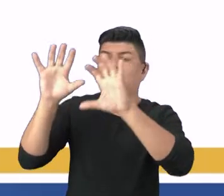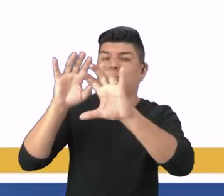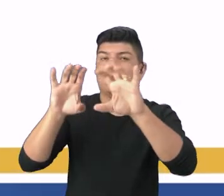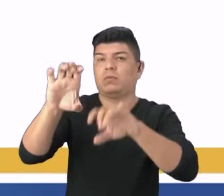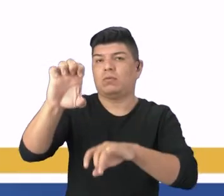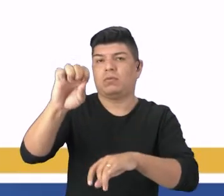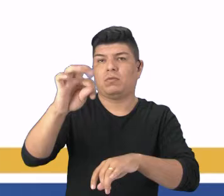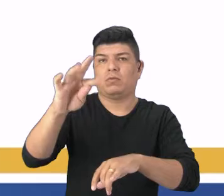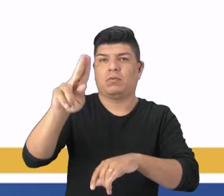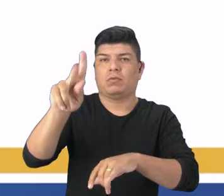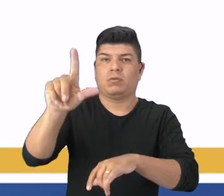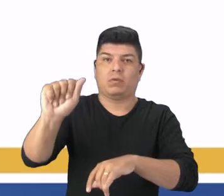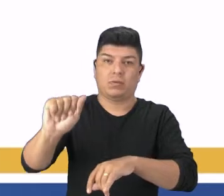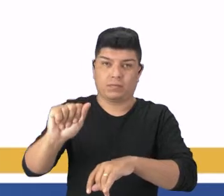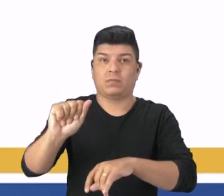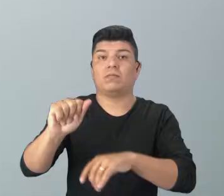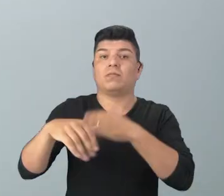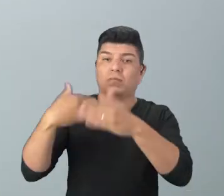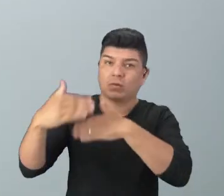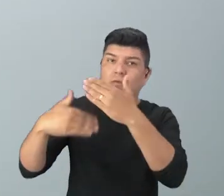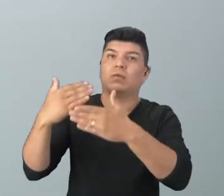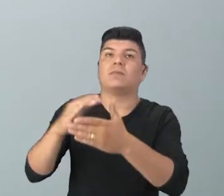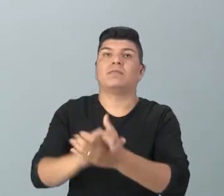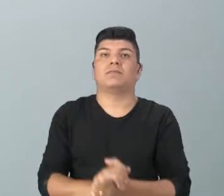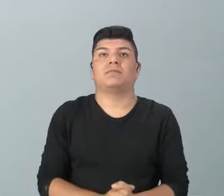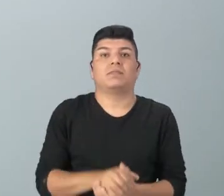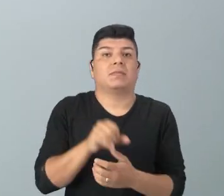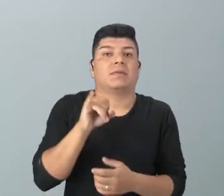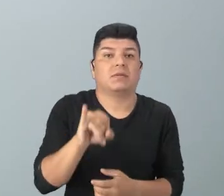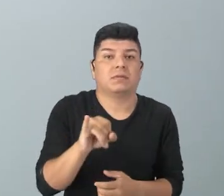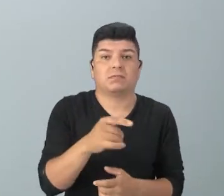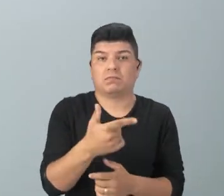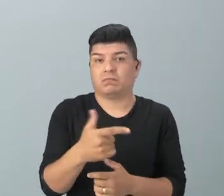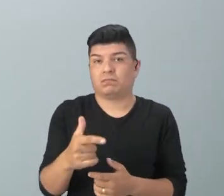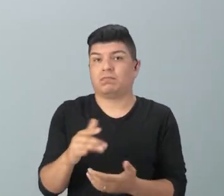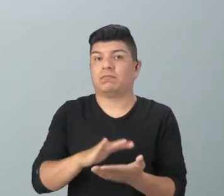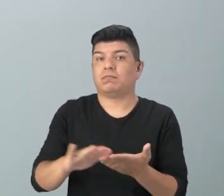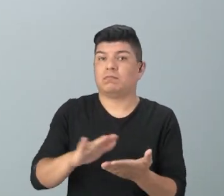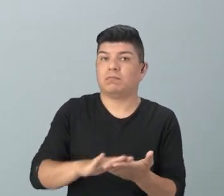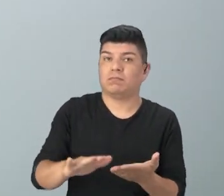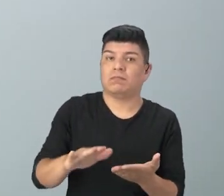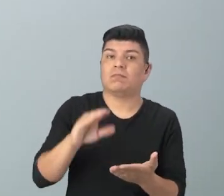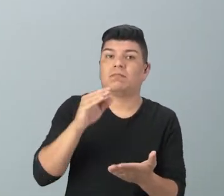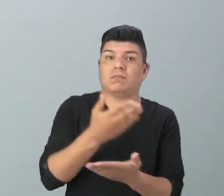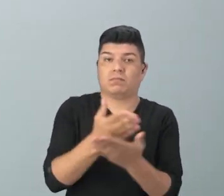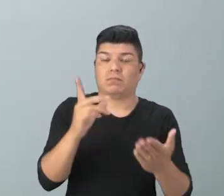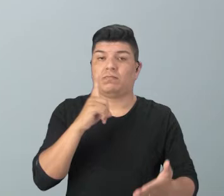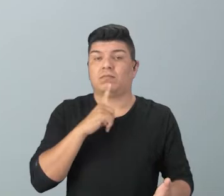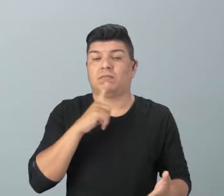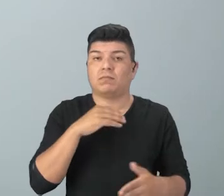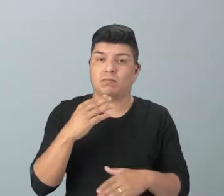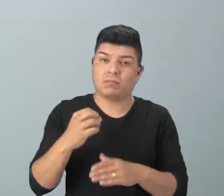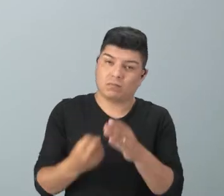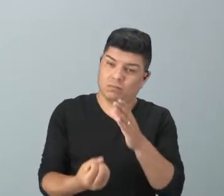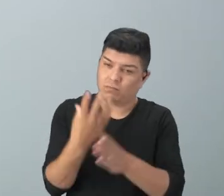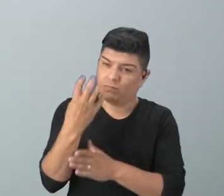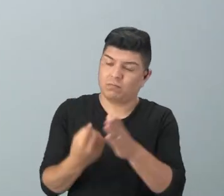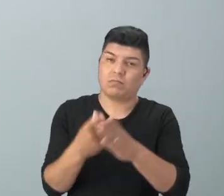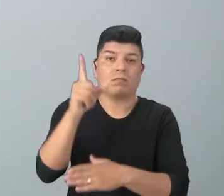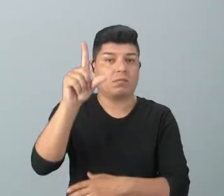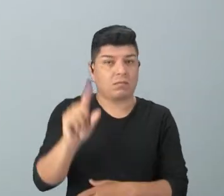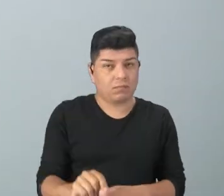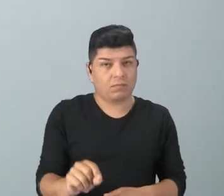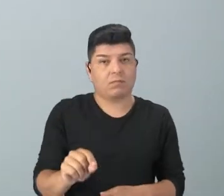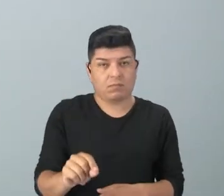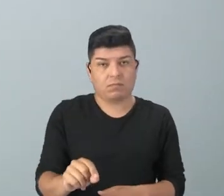ao longo do processo. Ou seja, se não houvesse desperdício, então você teria que produzir muito menos e